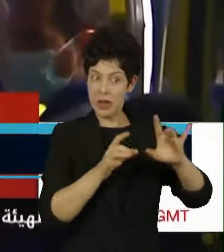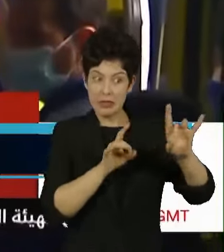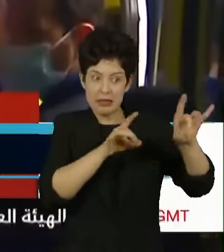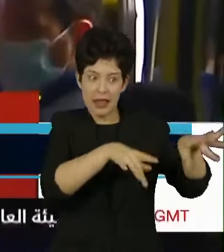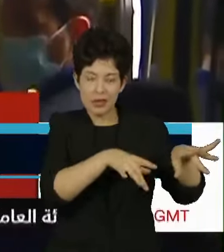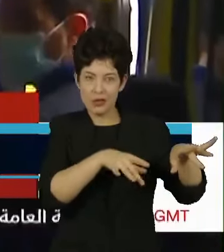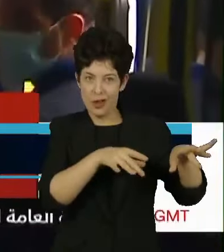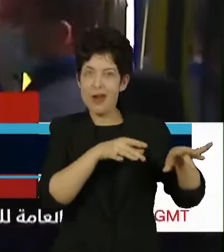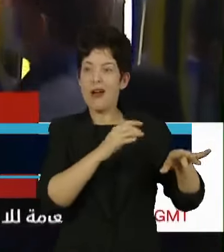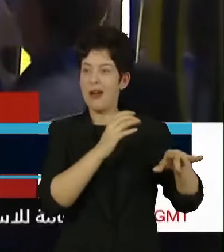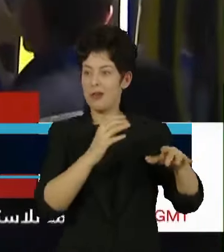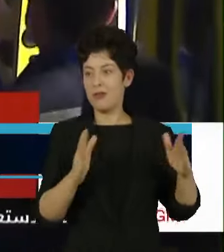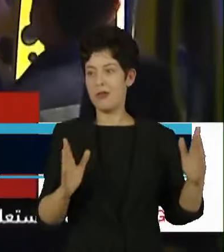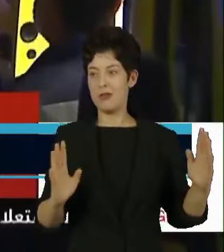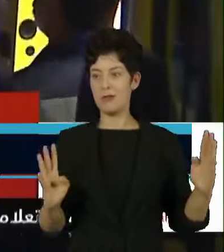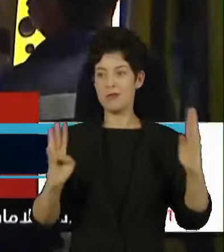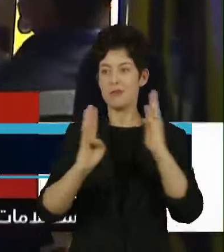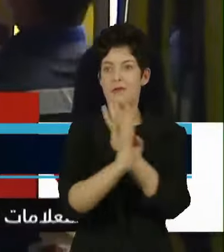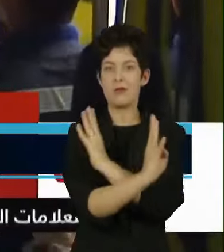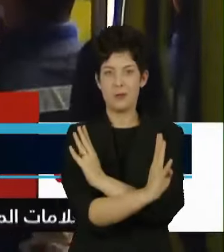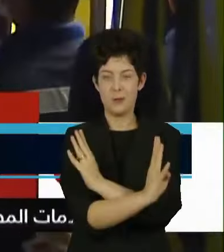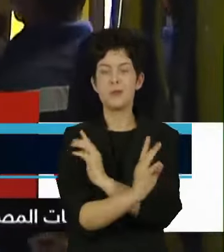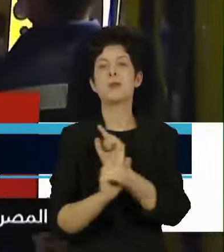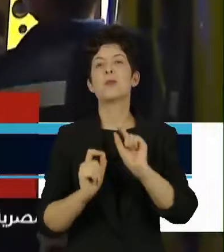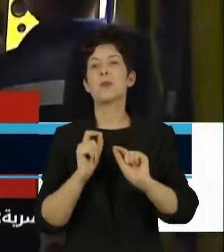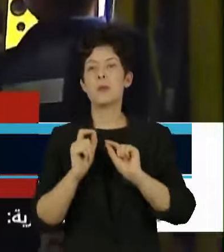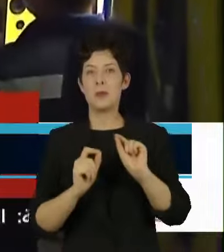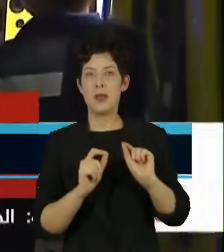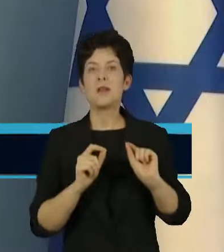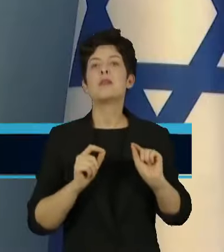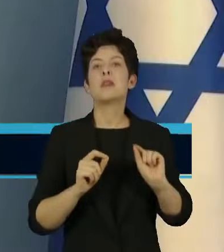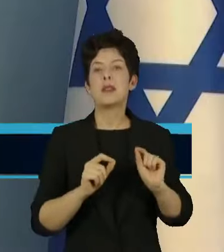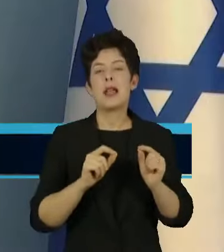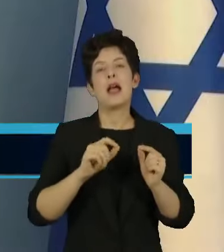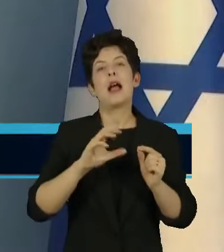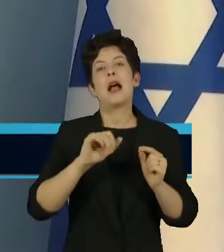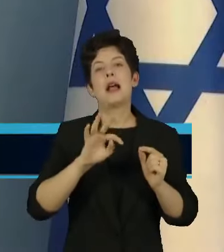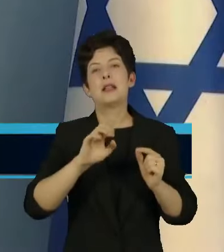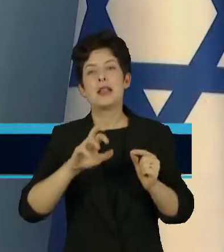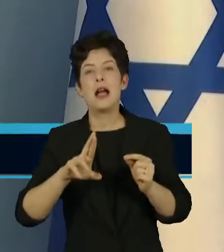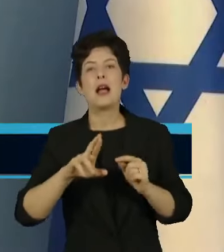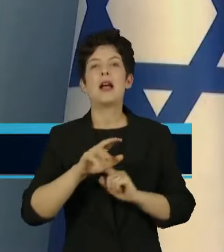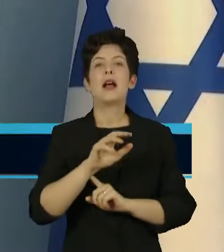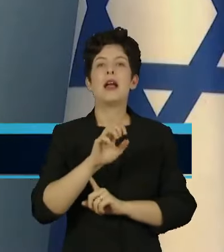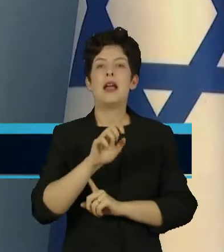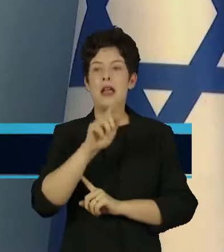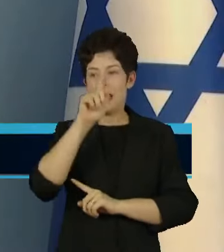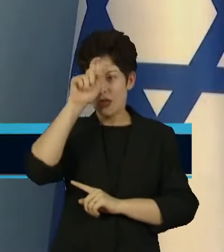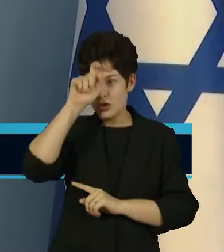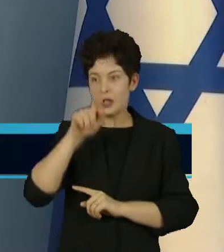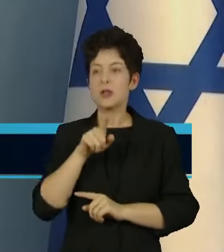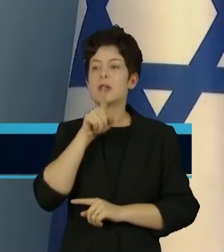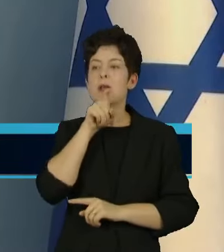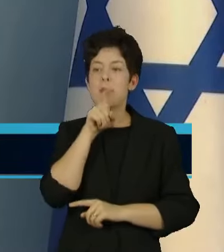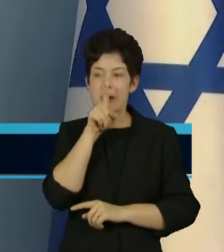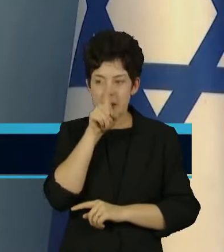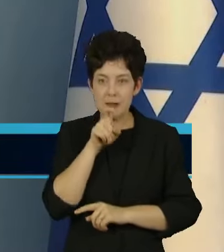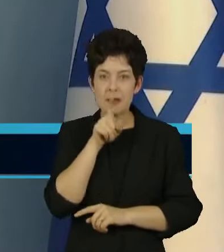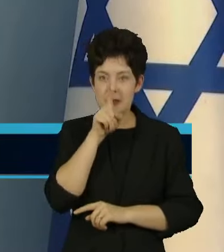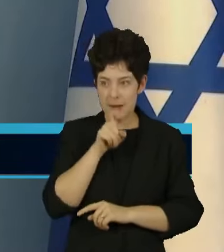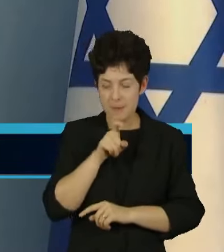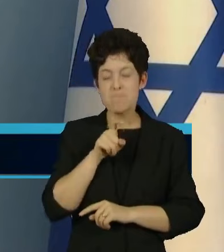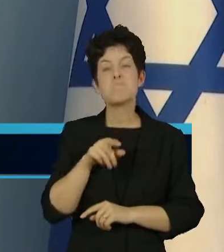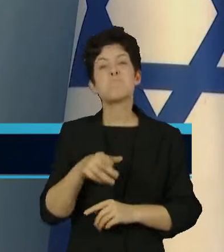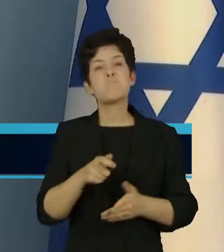proposta amarrada pelos Estados Unidos Israel Qatar e Egito para Benjamim netan se render As exigências do